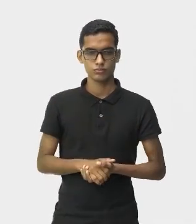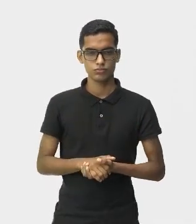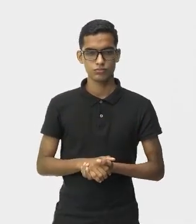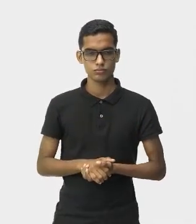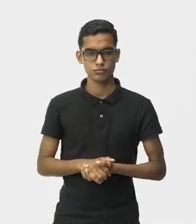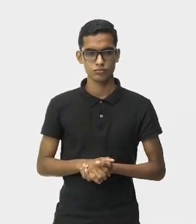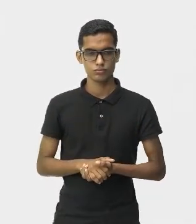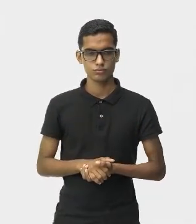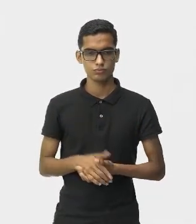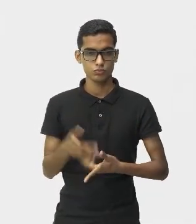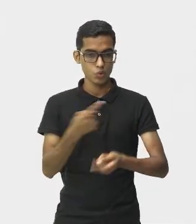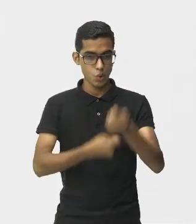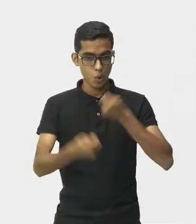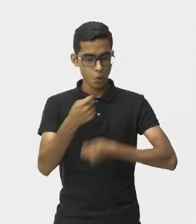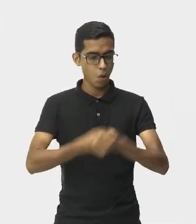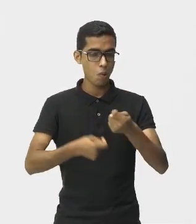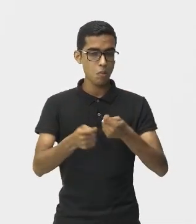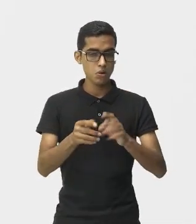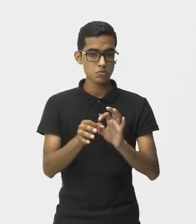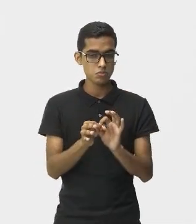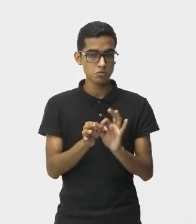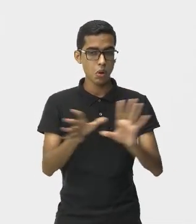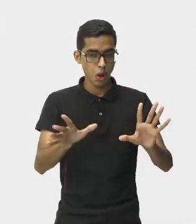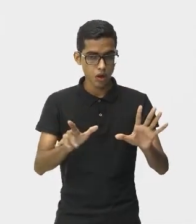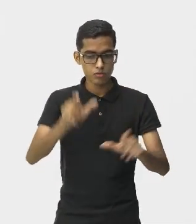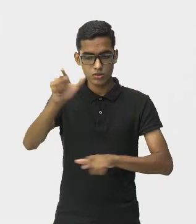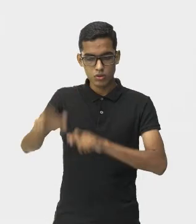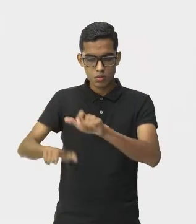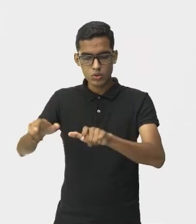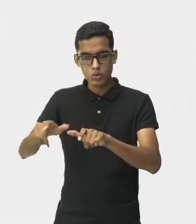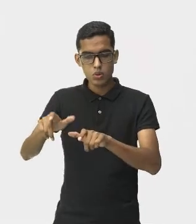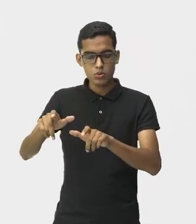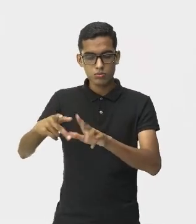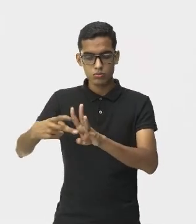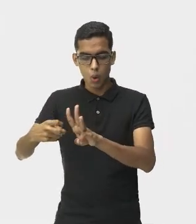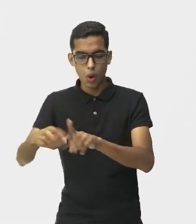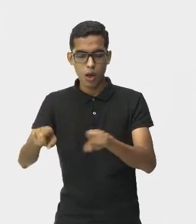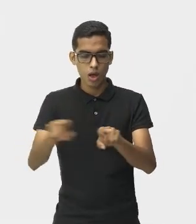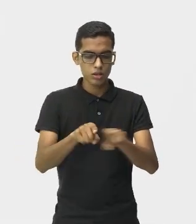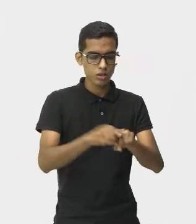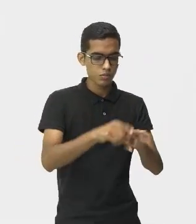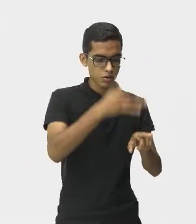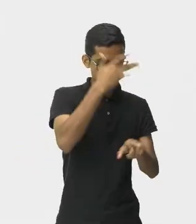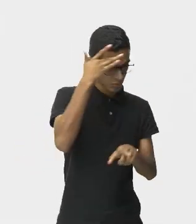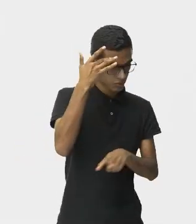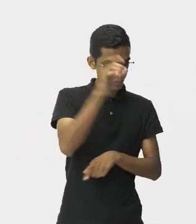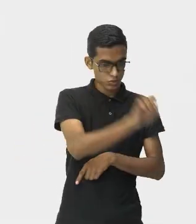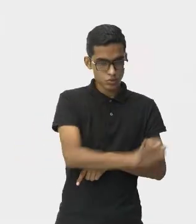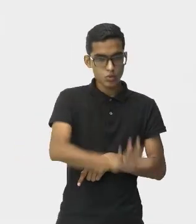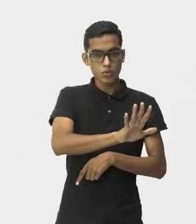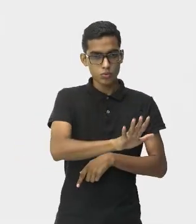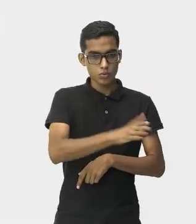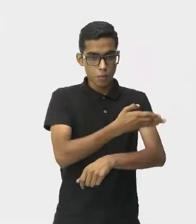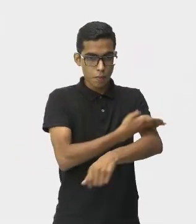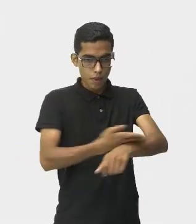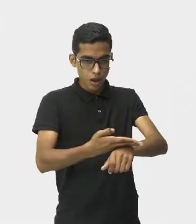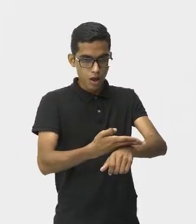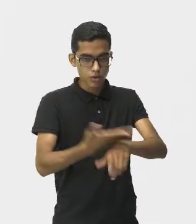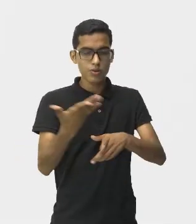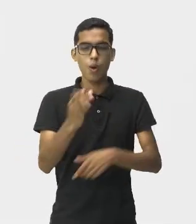O comércio passou a ser livre entre os nativos e brancos. O cristianismo era a forma de induzir os